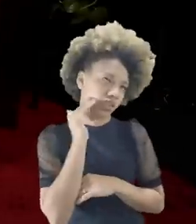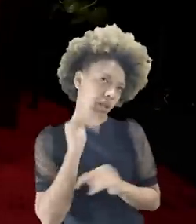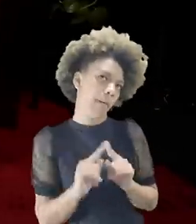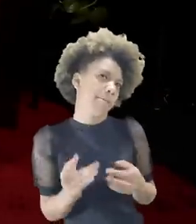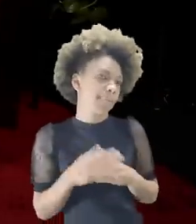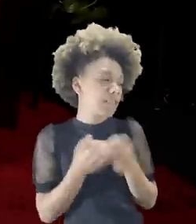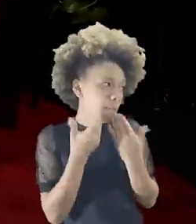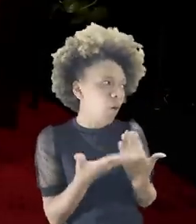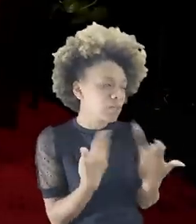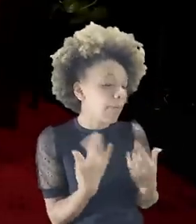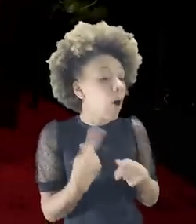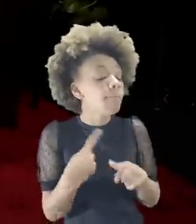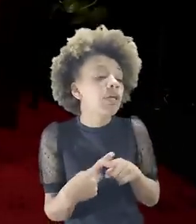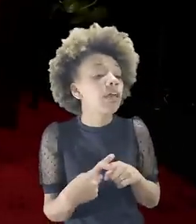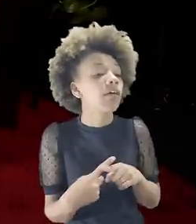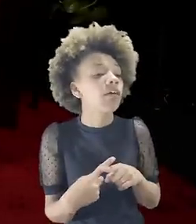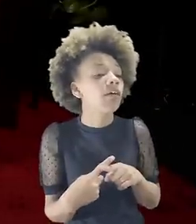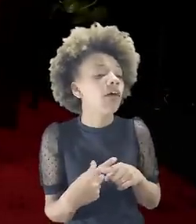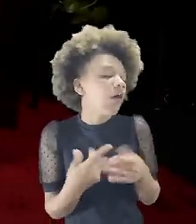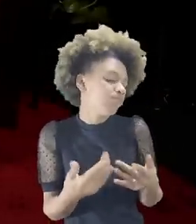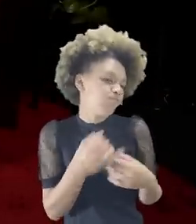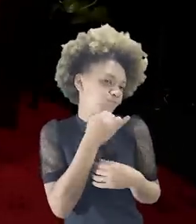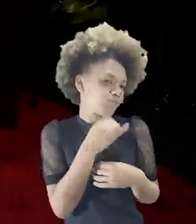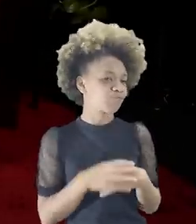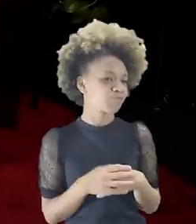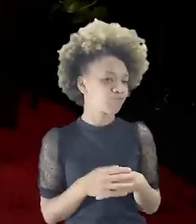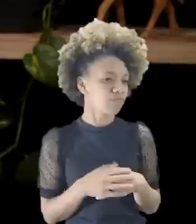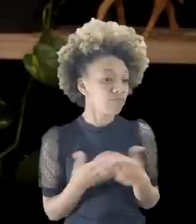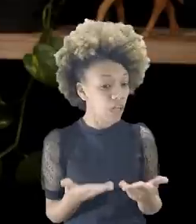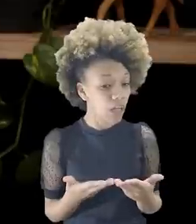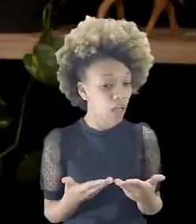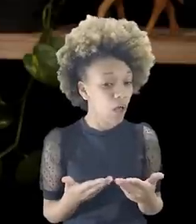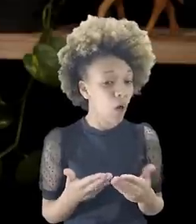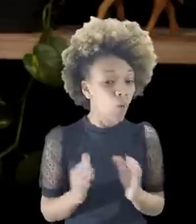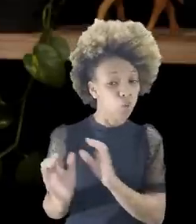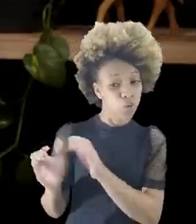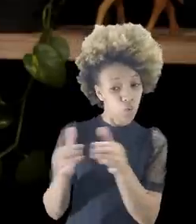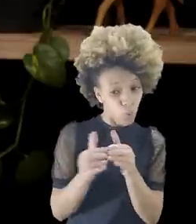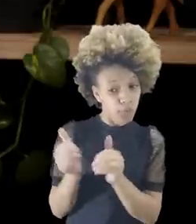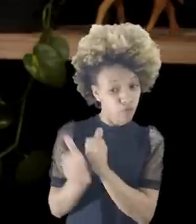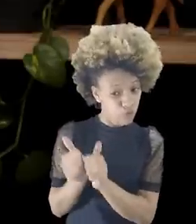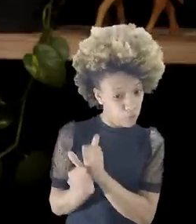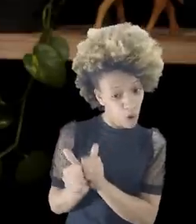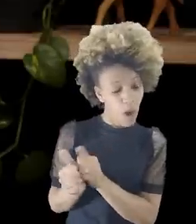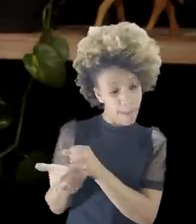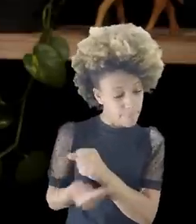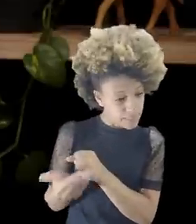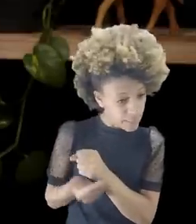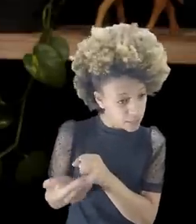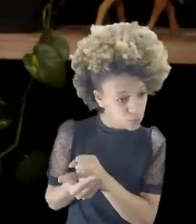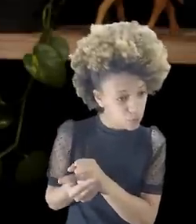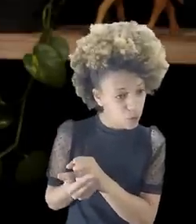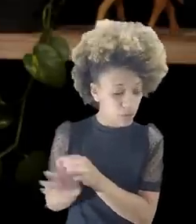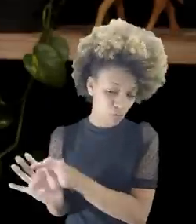é muito bom esse papo porque assim querendo ou não Por mais que os clubes de futebol são baseados